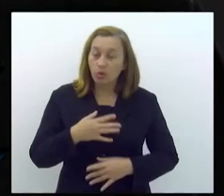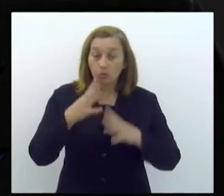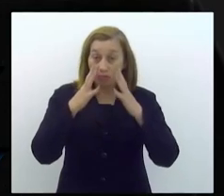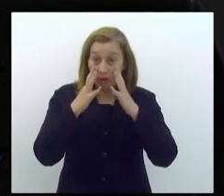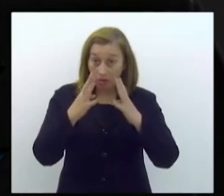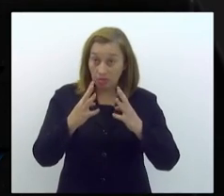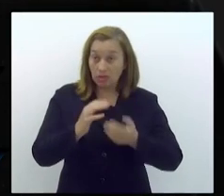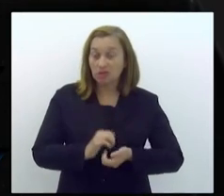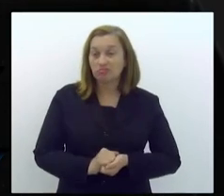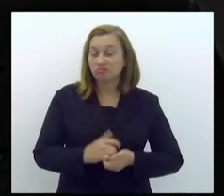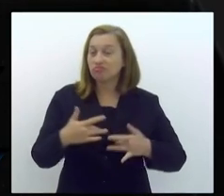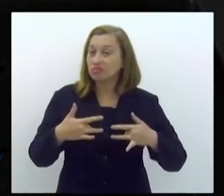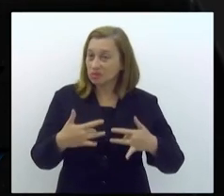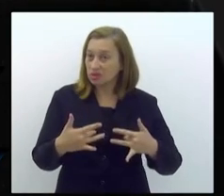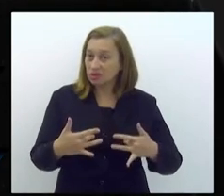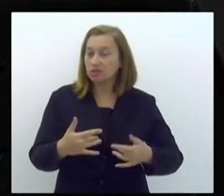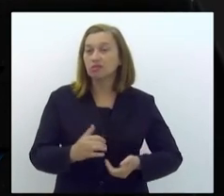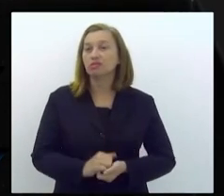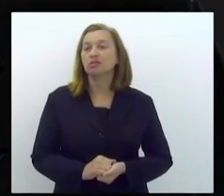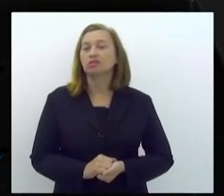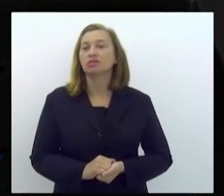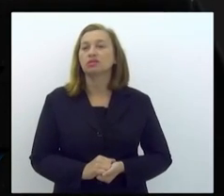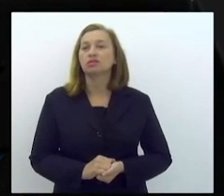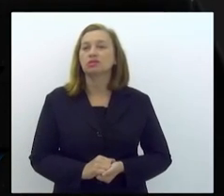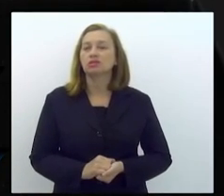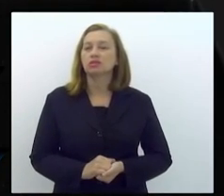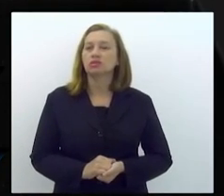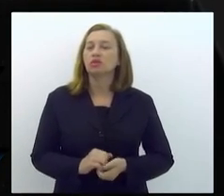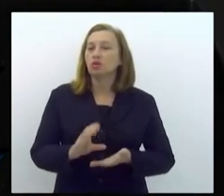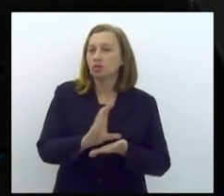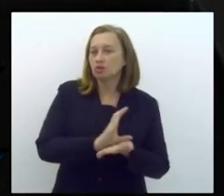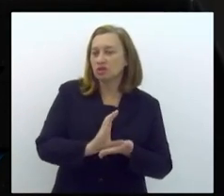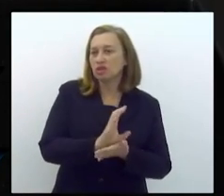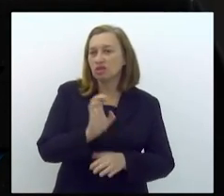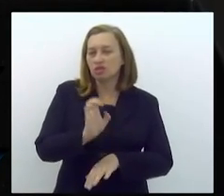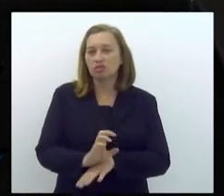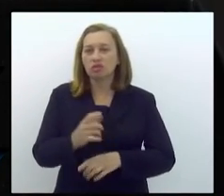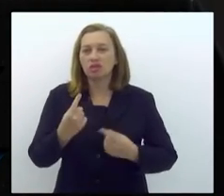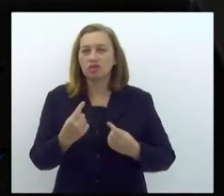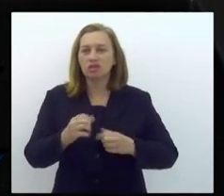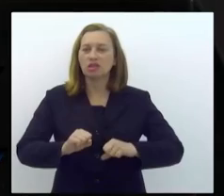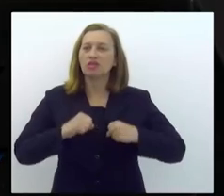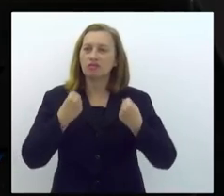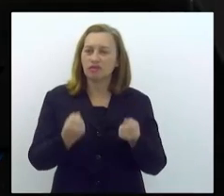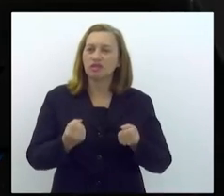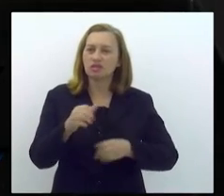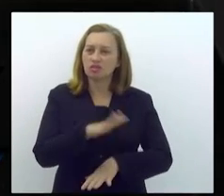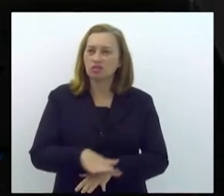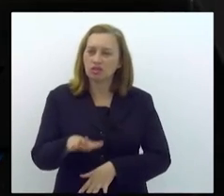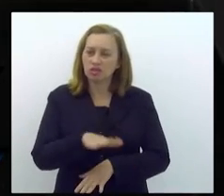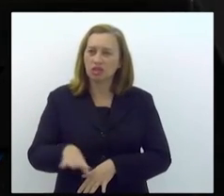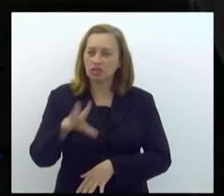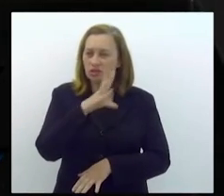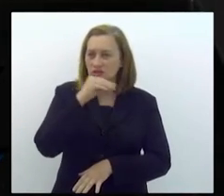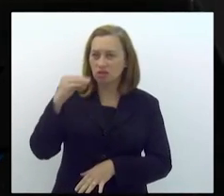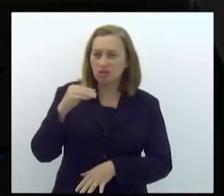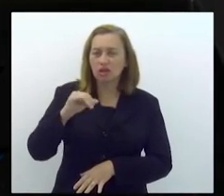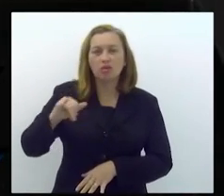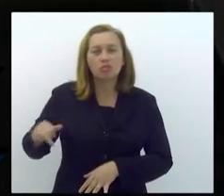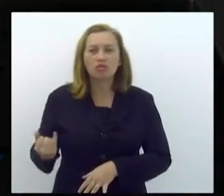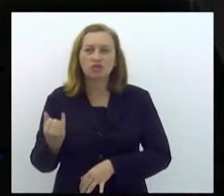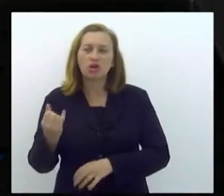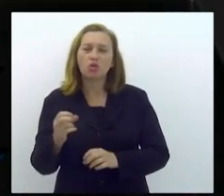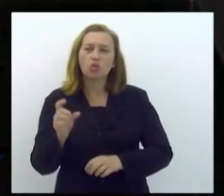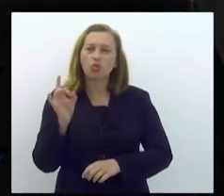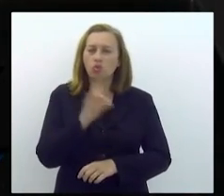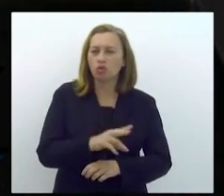e a minha solidariedade a nota pública do Conselho Estadual da defesa da crianças e do Adolescente quero aproveitar um último tema